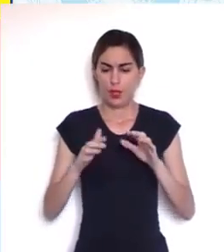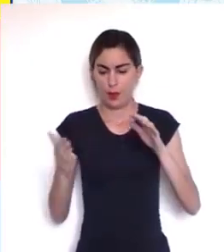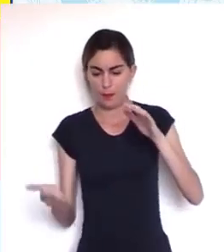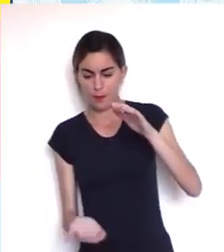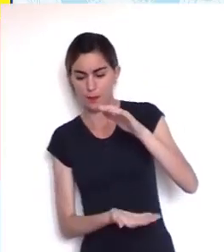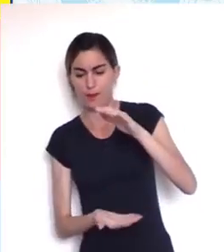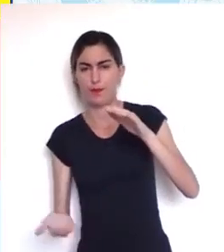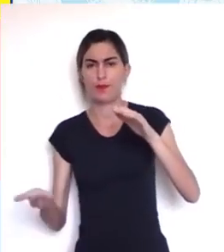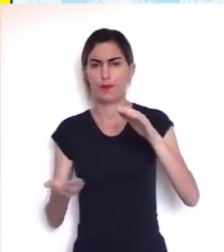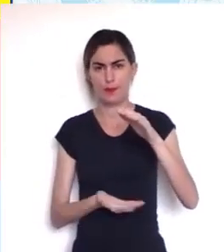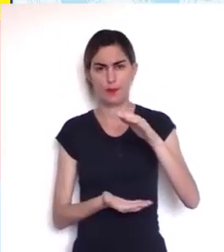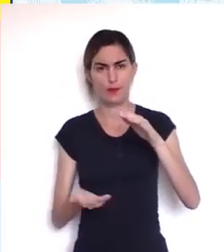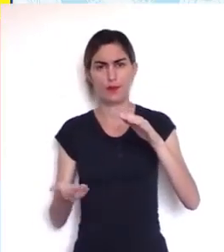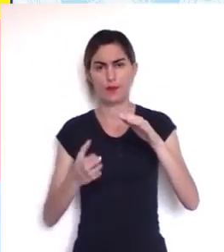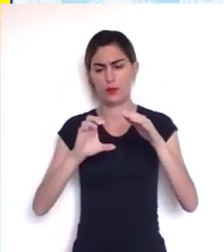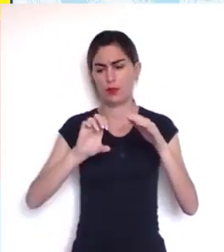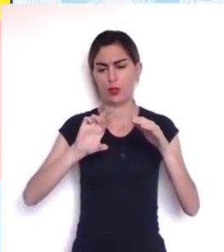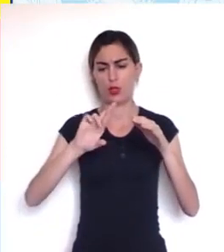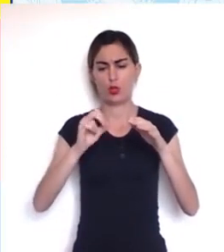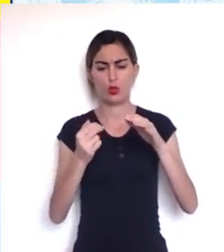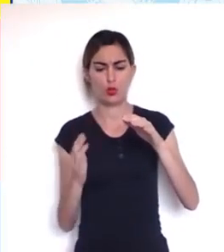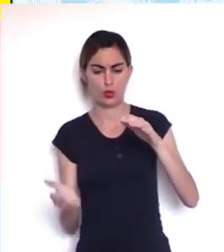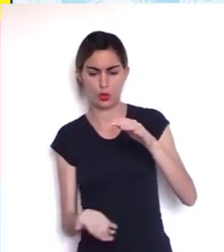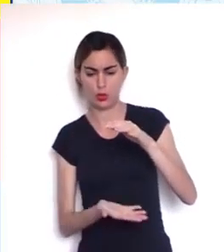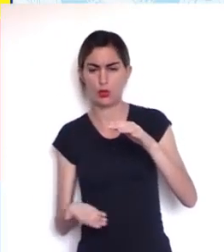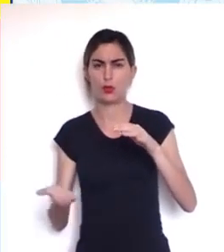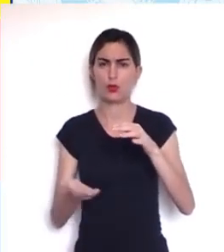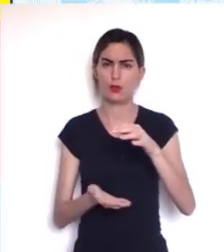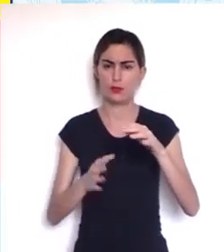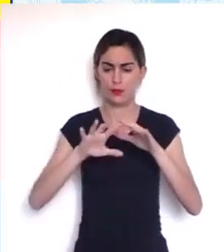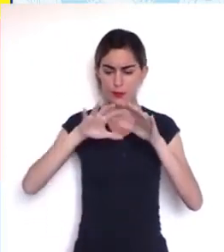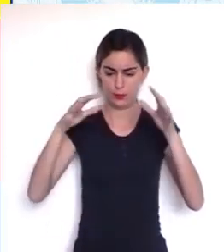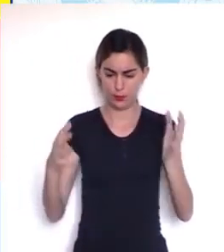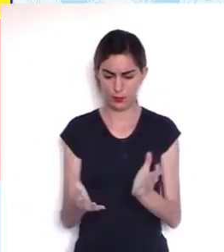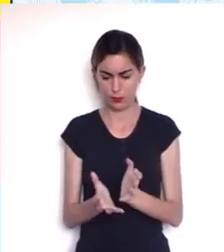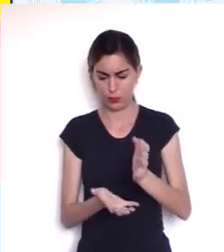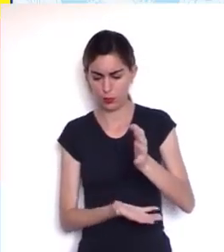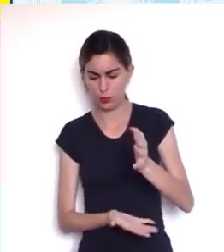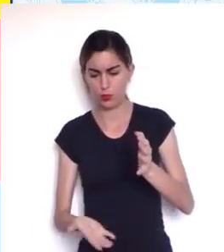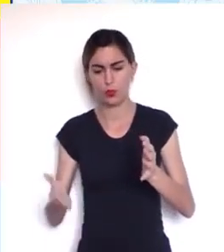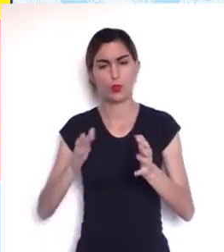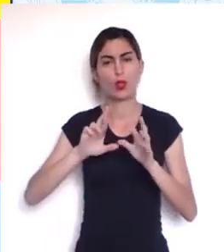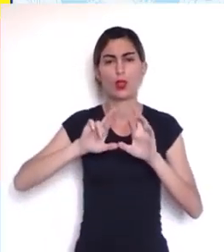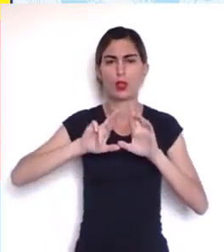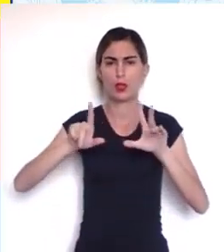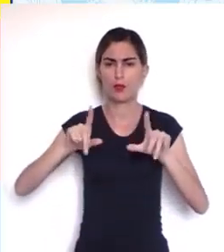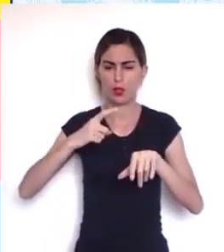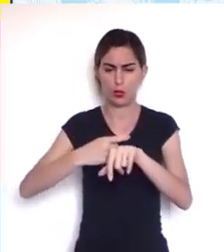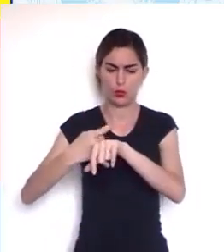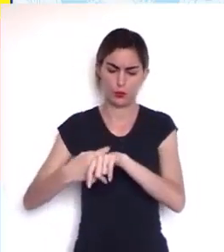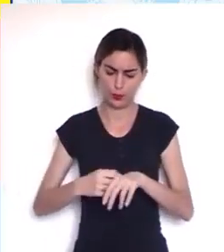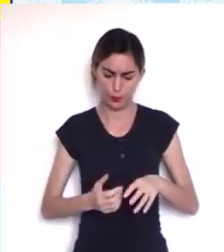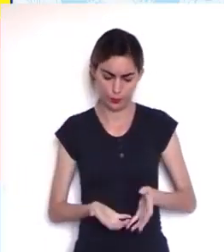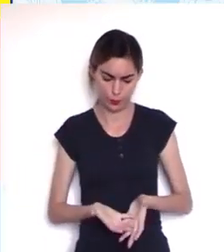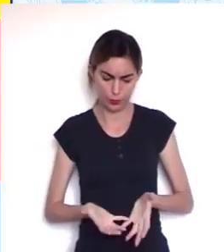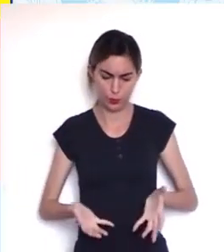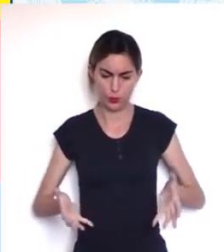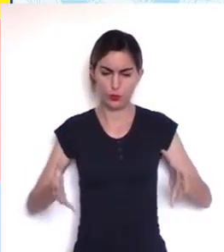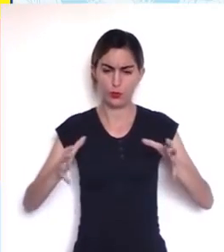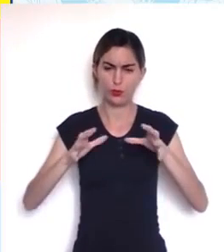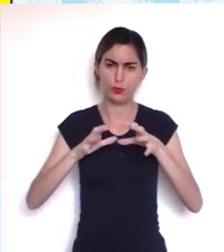localizada abaixo da crosta terrestre, ela é formada assim por diferentes rochas,